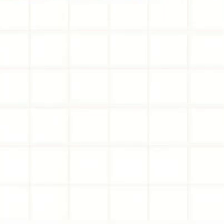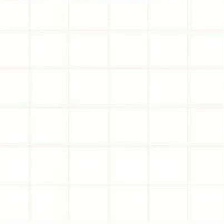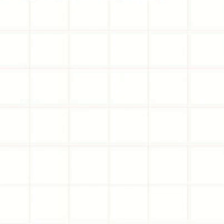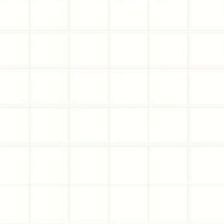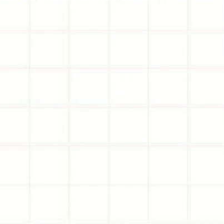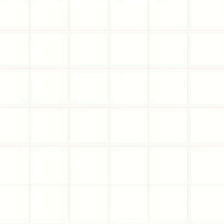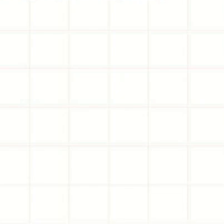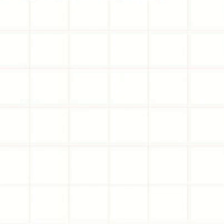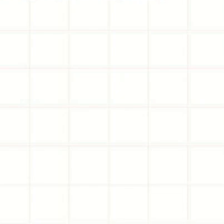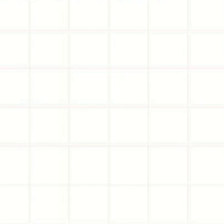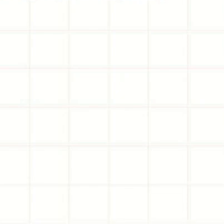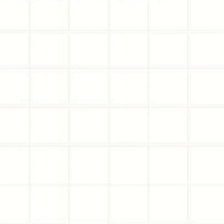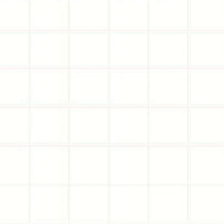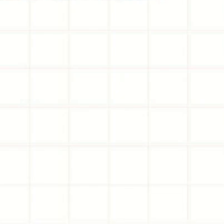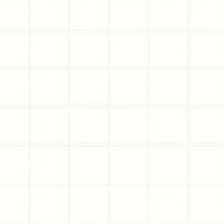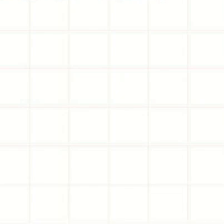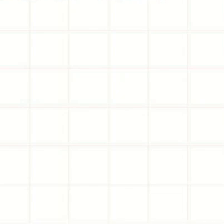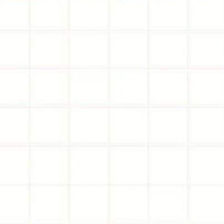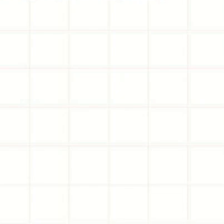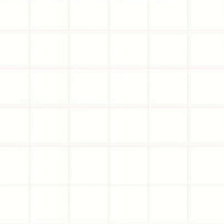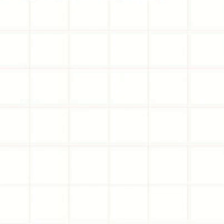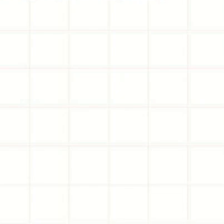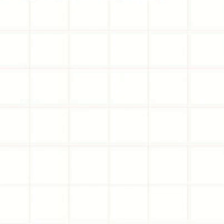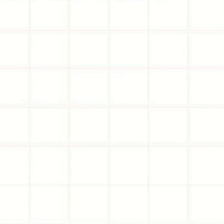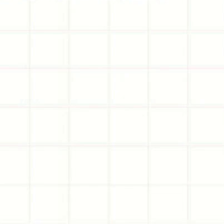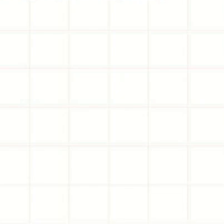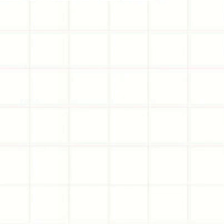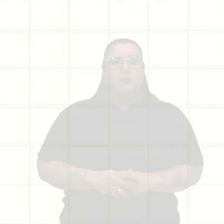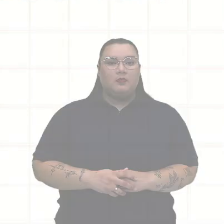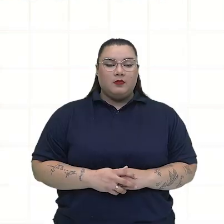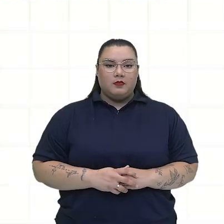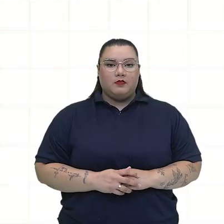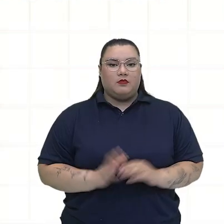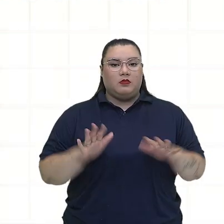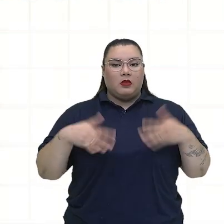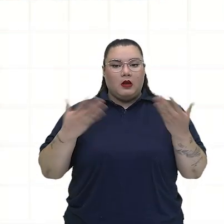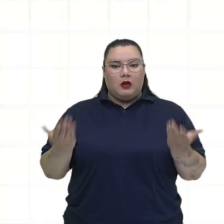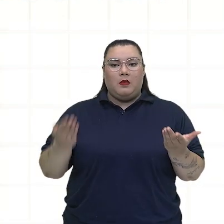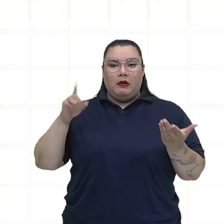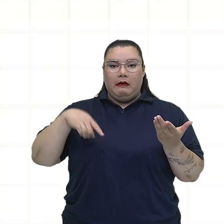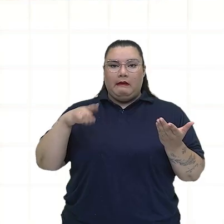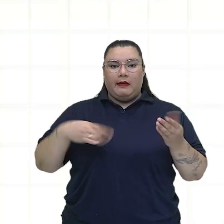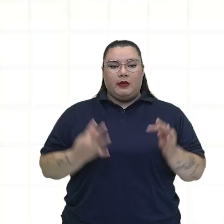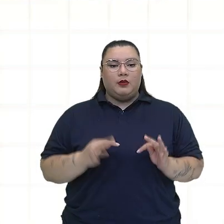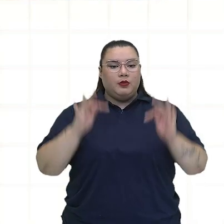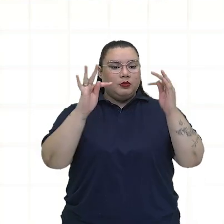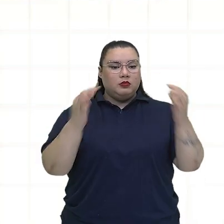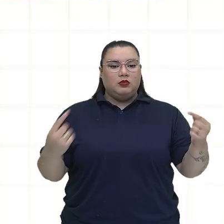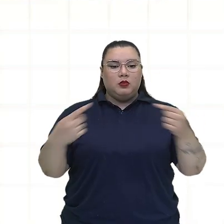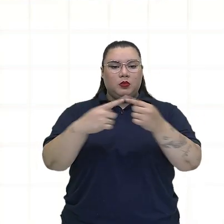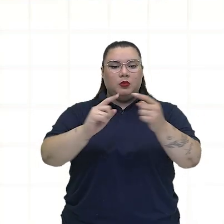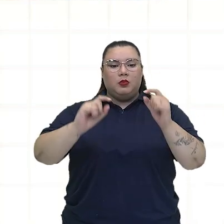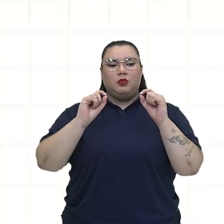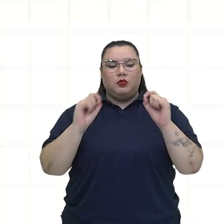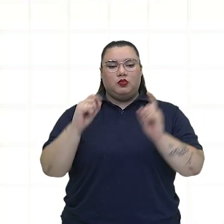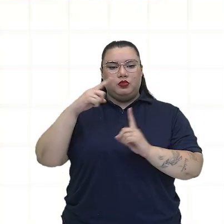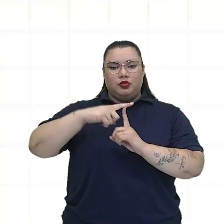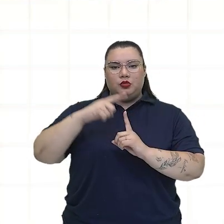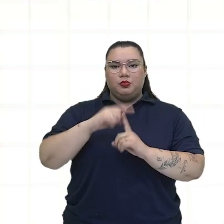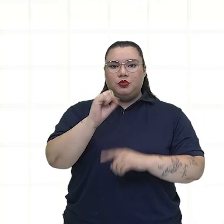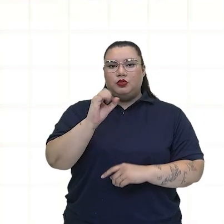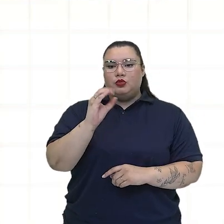do mar. Então, vão ser tecnologias como sonares, que vão poder localizar aonde estão